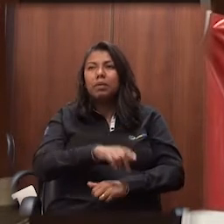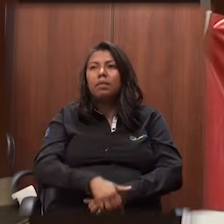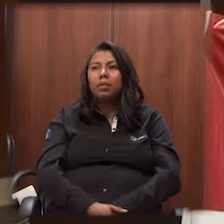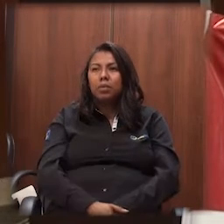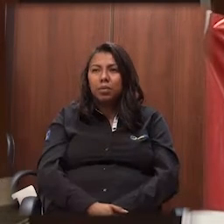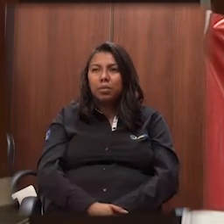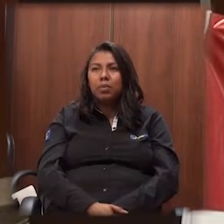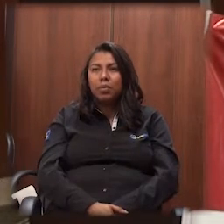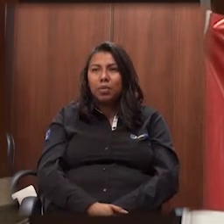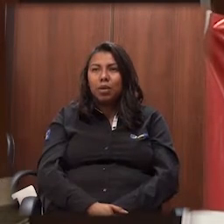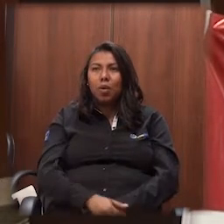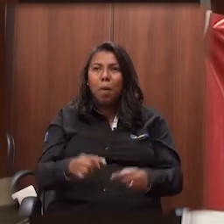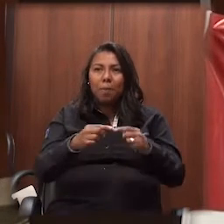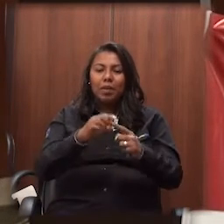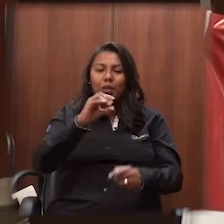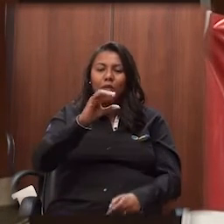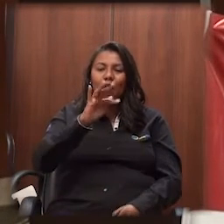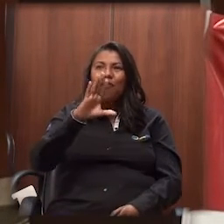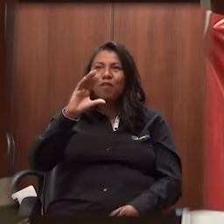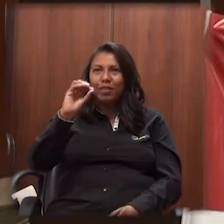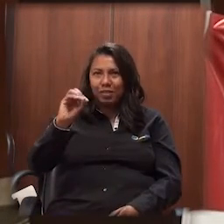entre órgãos públicos. Né?